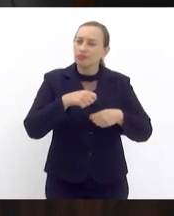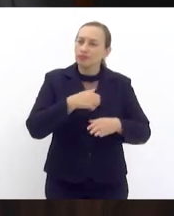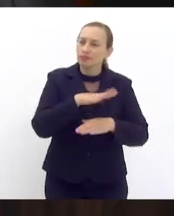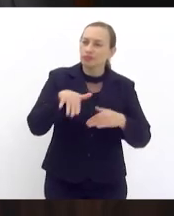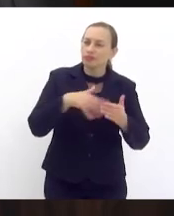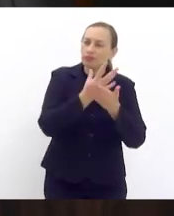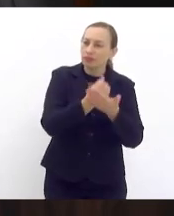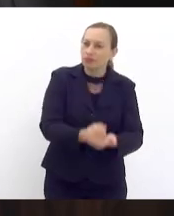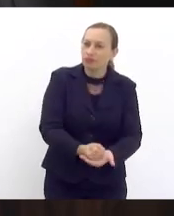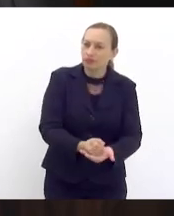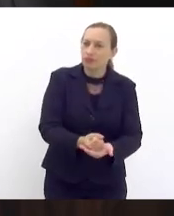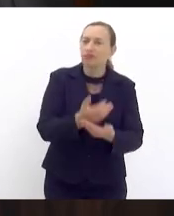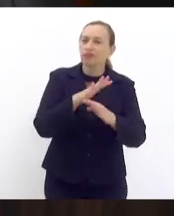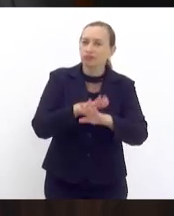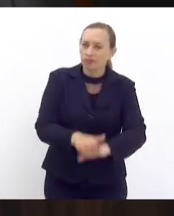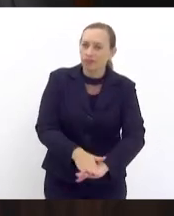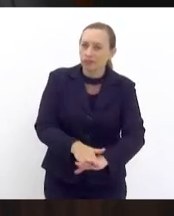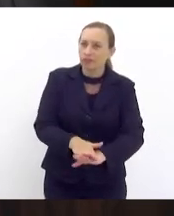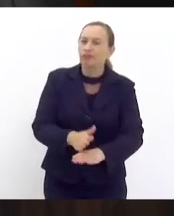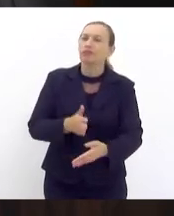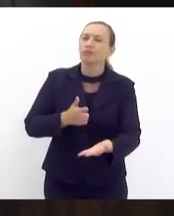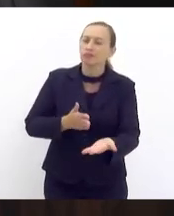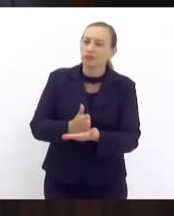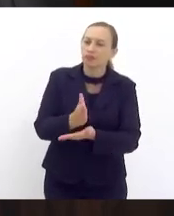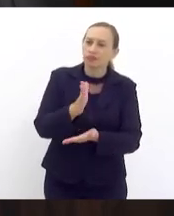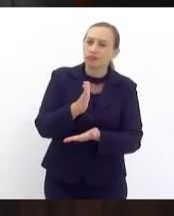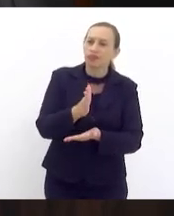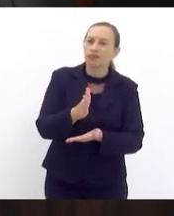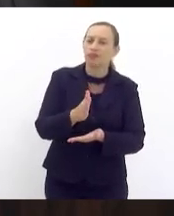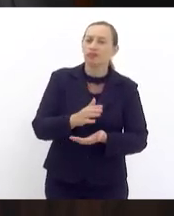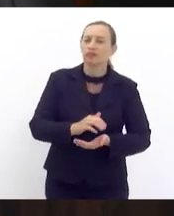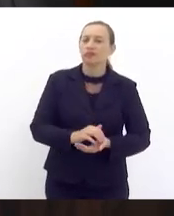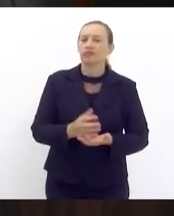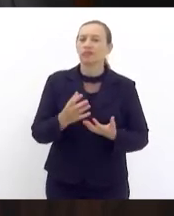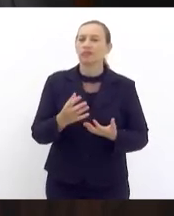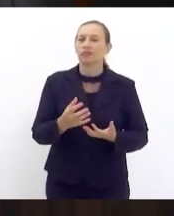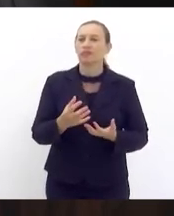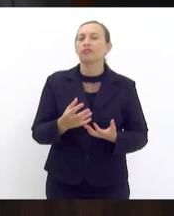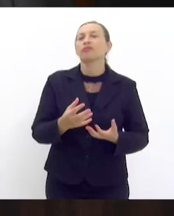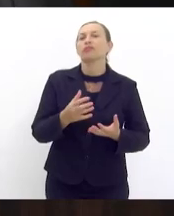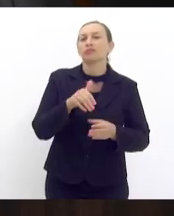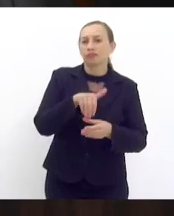economias Como estão aprovado implantação